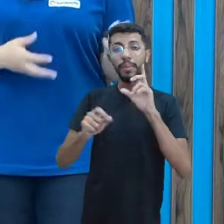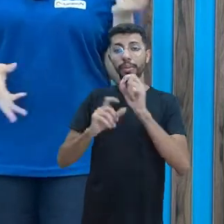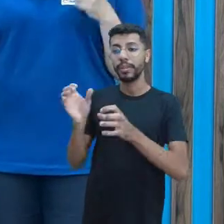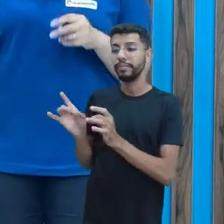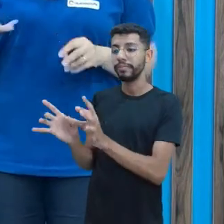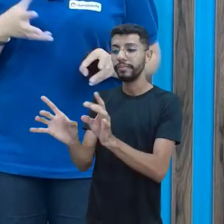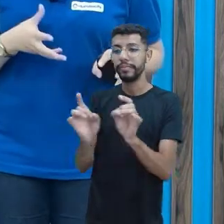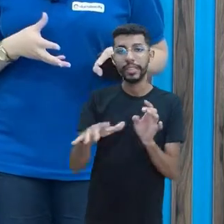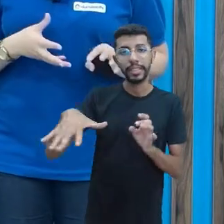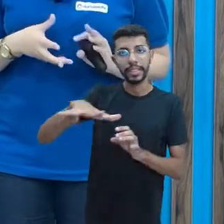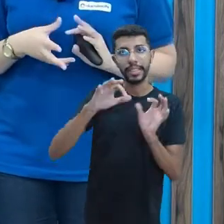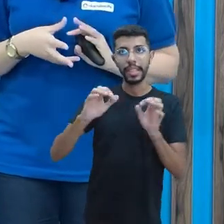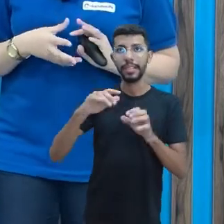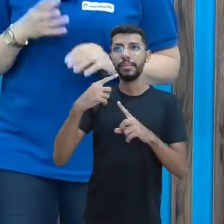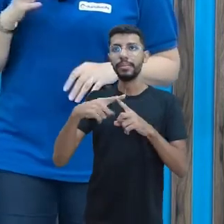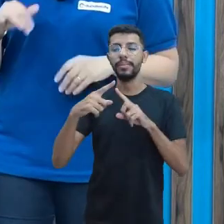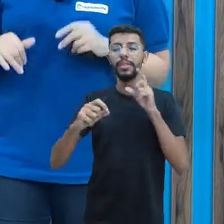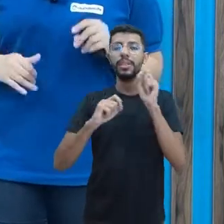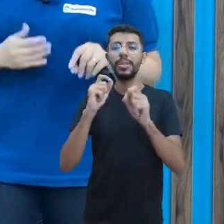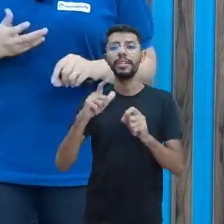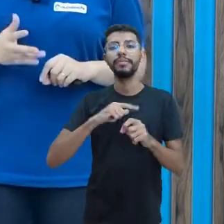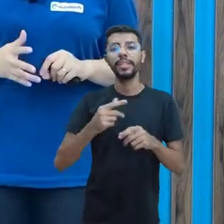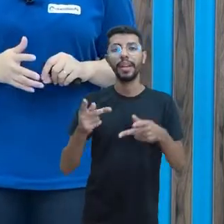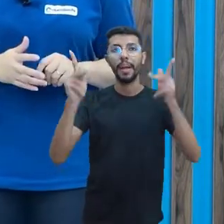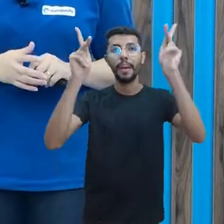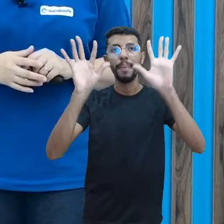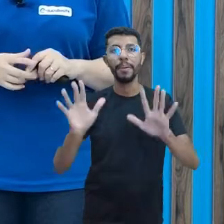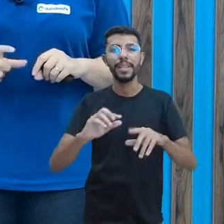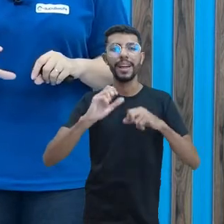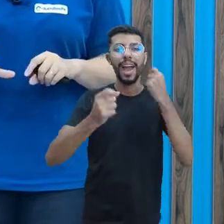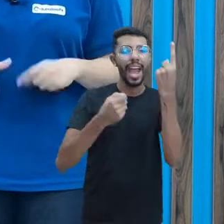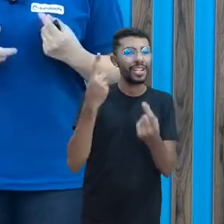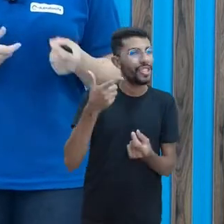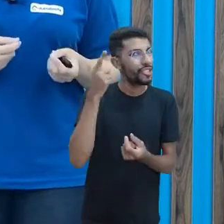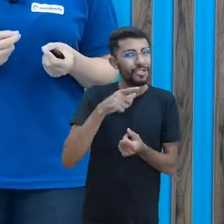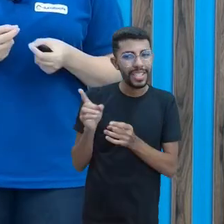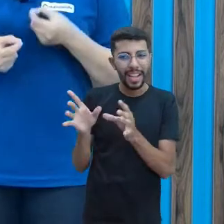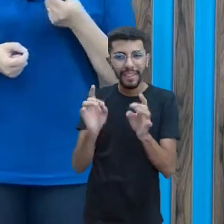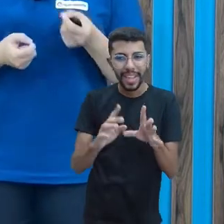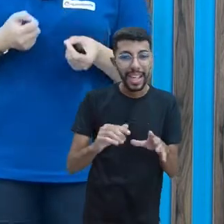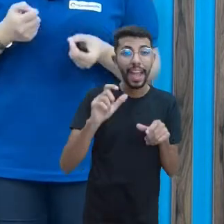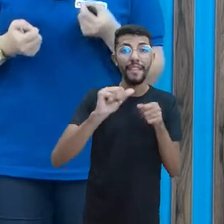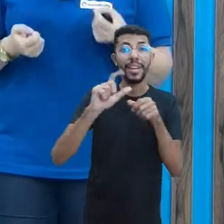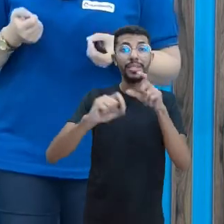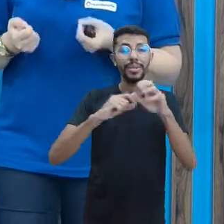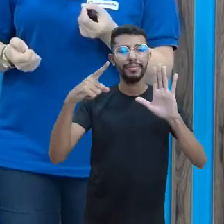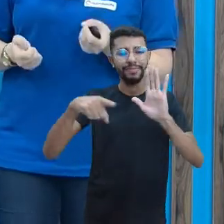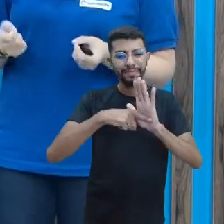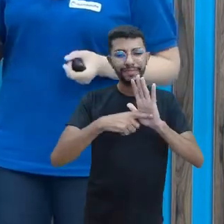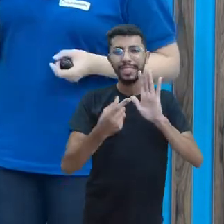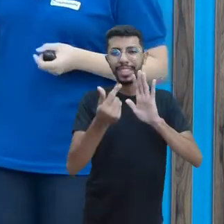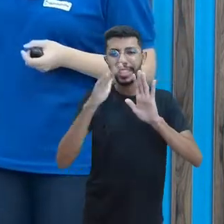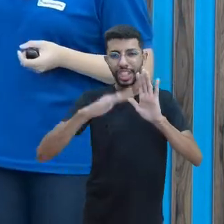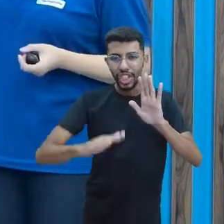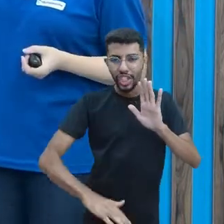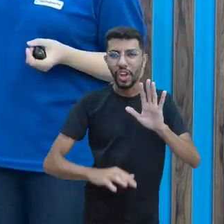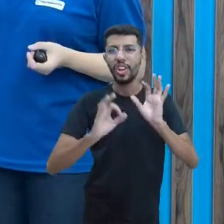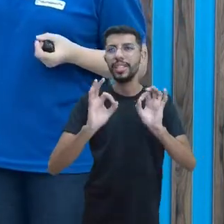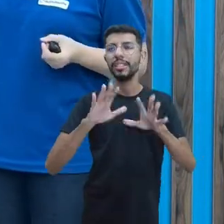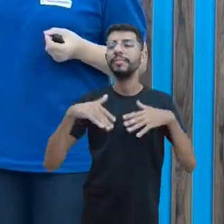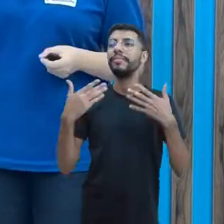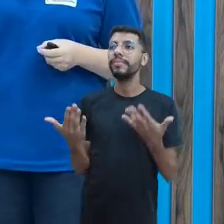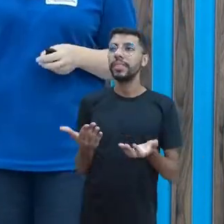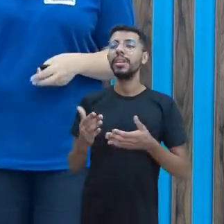ele vai lá e aumenta o valor daquilo ali para tentar tirar o prejuízo. Então, a gente percebe que essa sucessão de